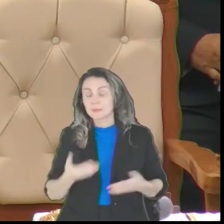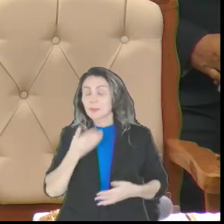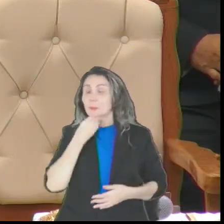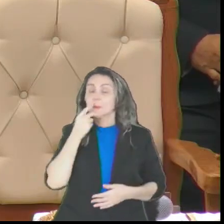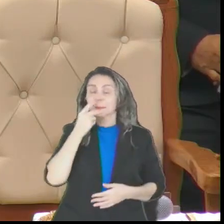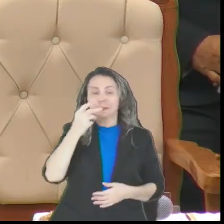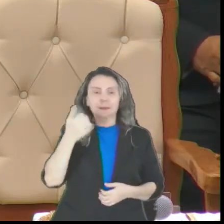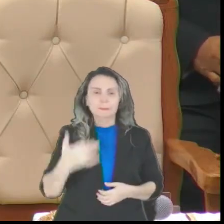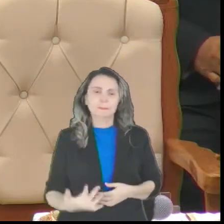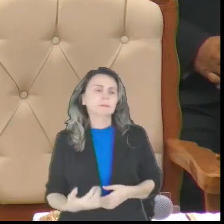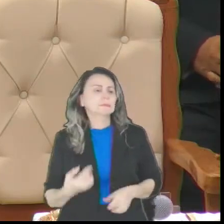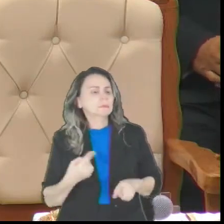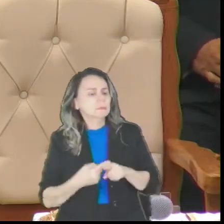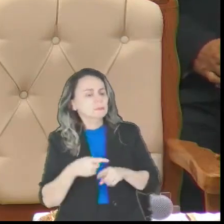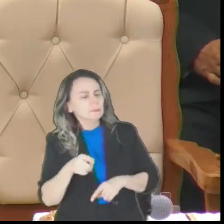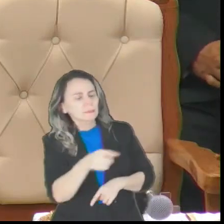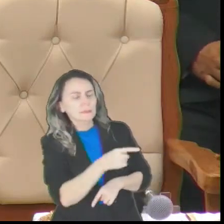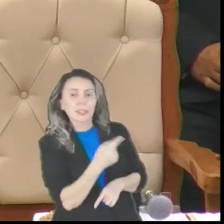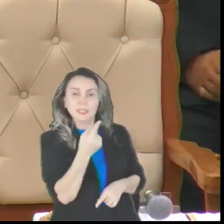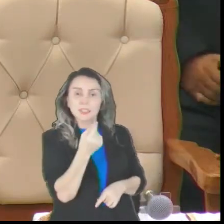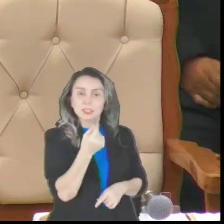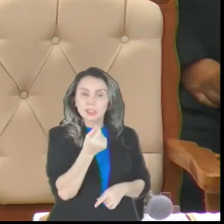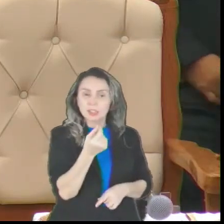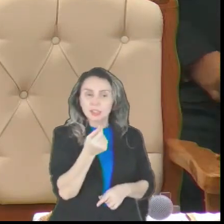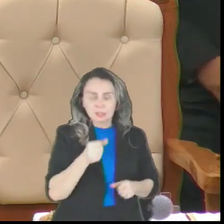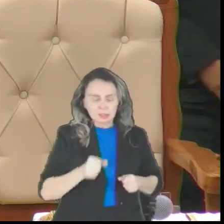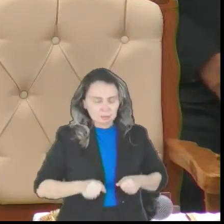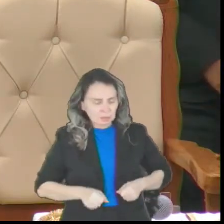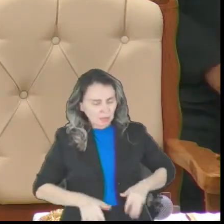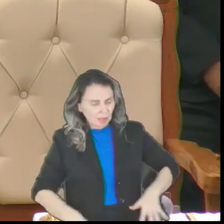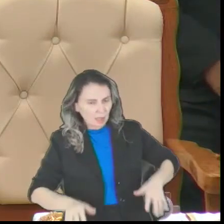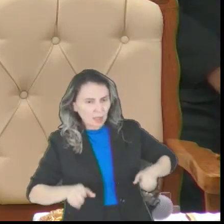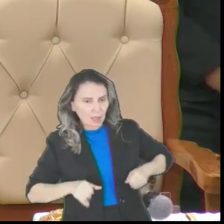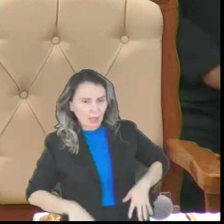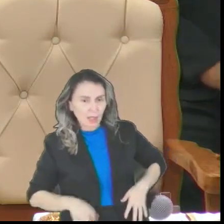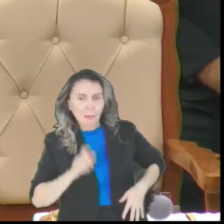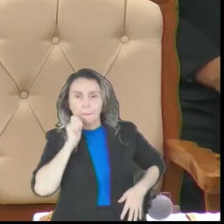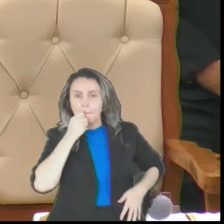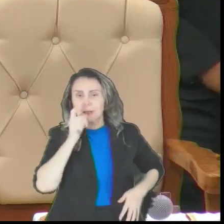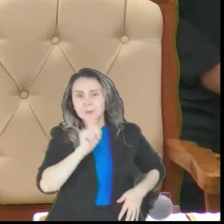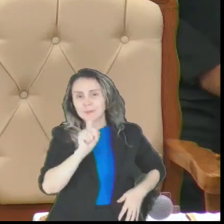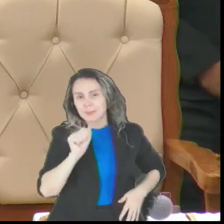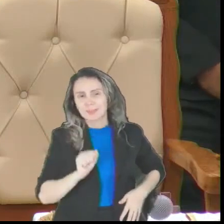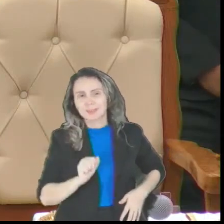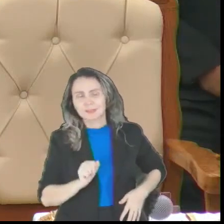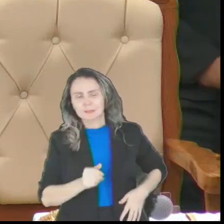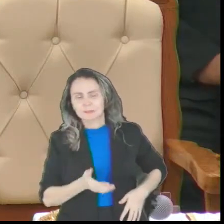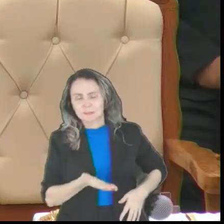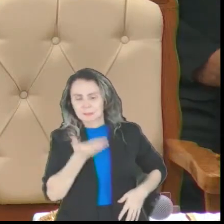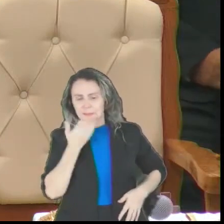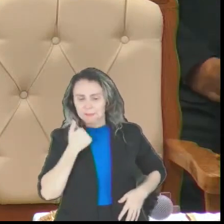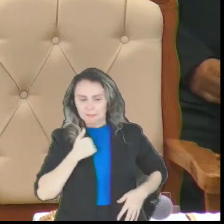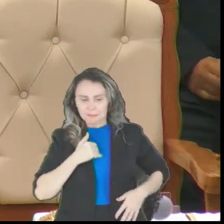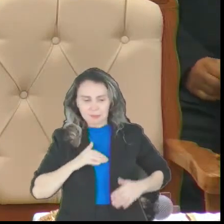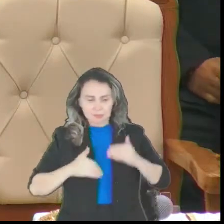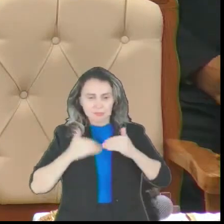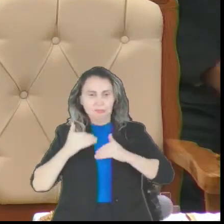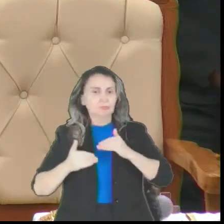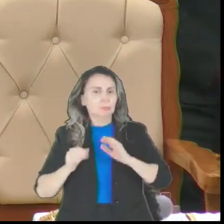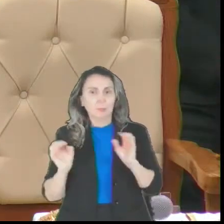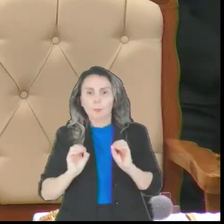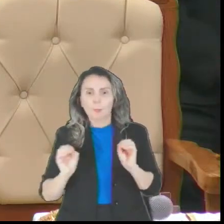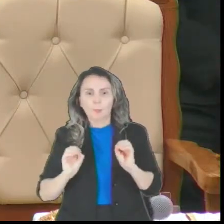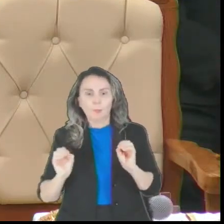vocês gastam dinheiro naquilo que não é pão, que não alimenta, que não nutre, que não